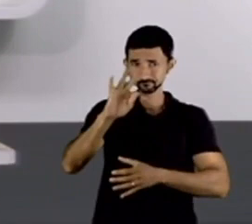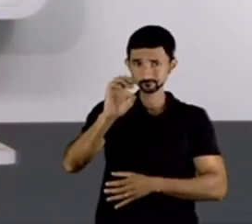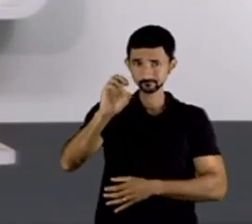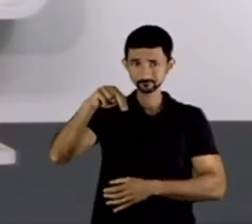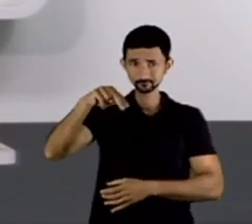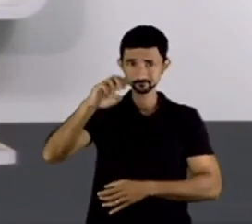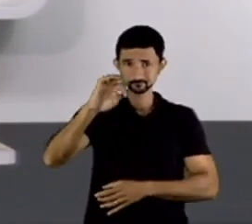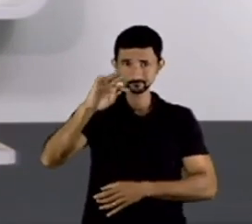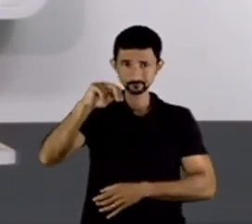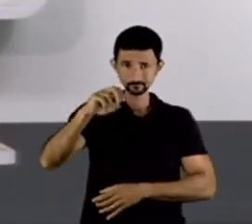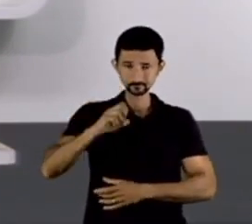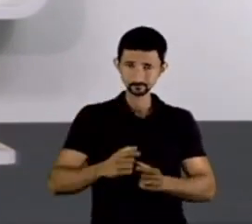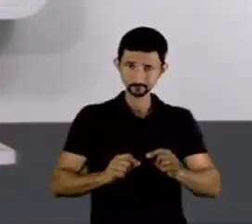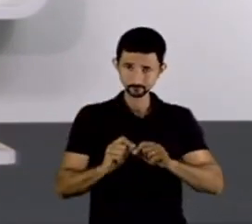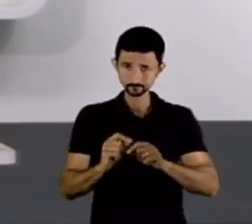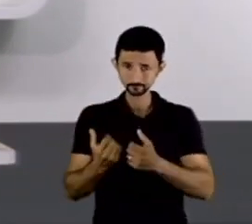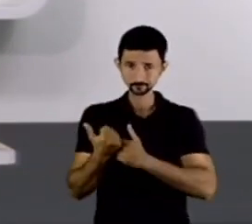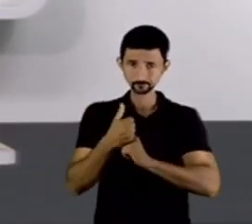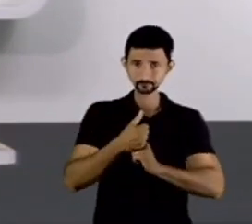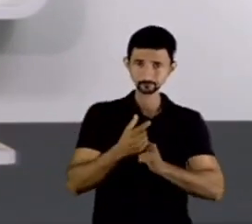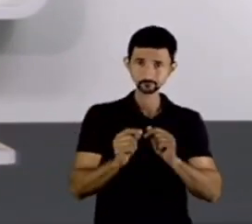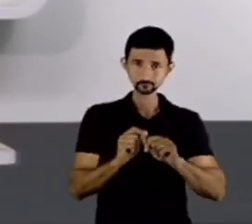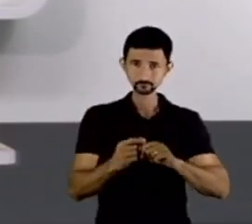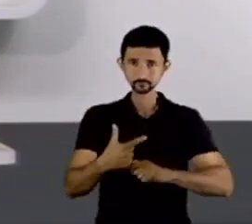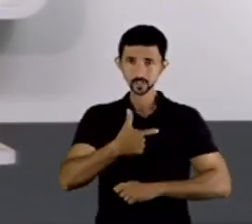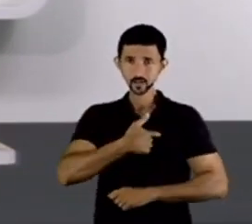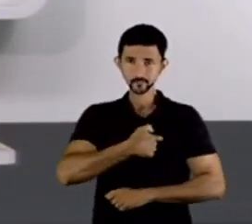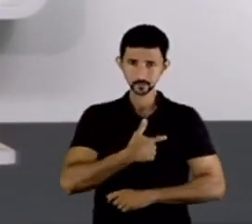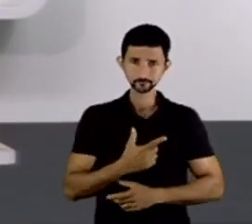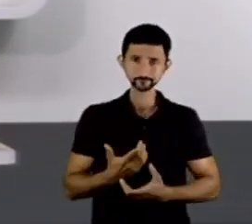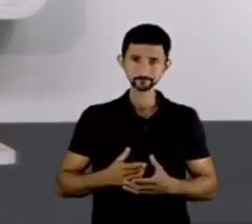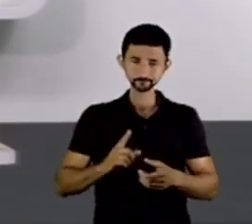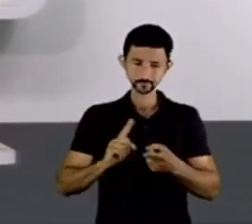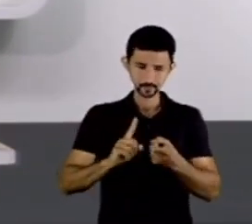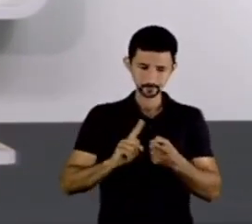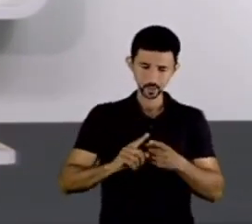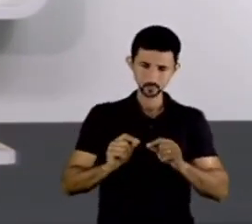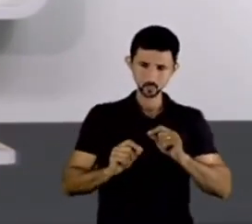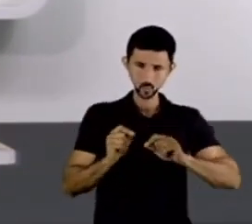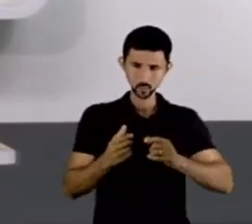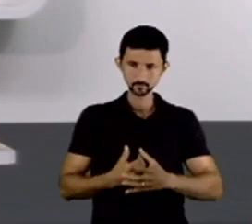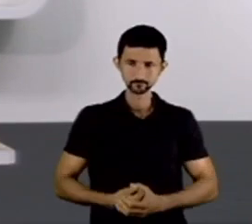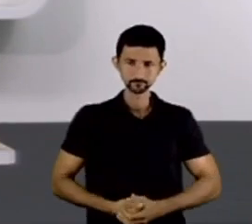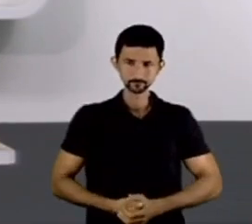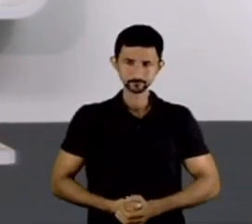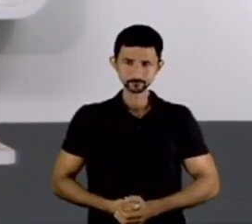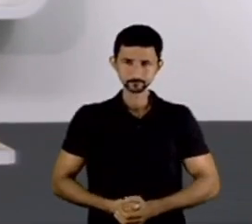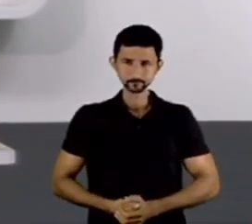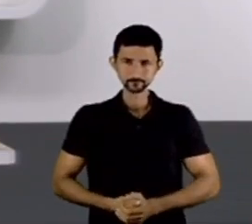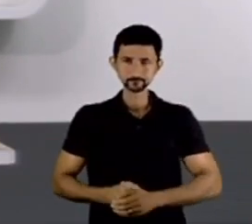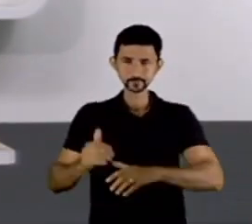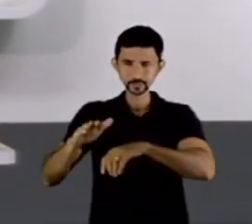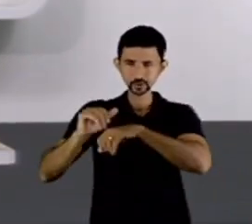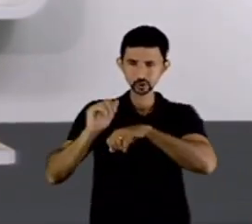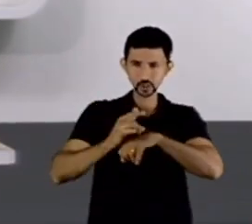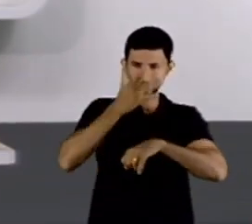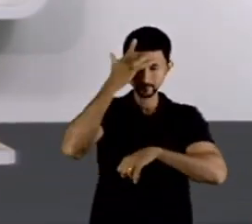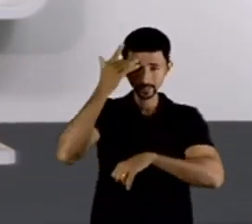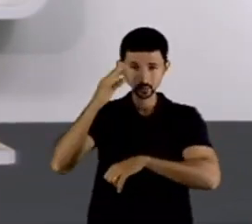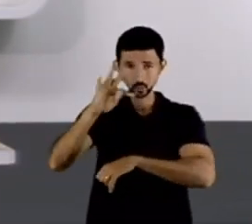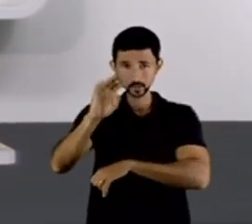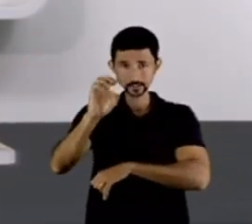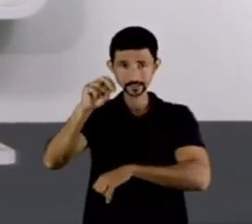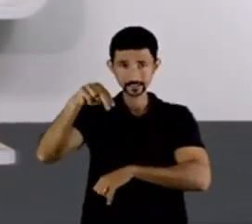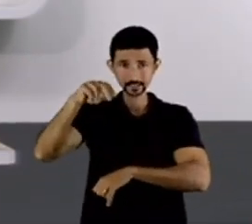tinha apoiado o Getúlio Vargas, porque ele teve o apoio dos tenentes nessa situação. Aí ele chama os tenentes e esses